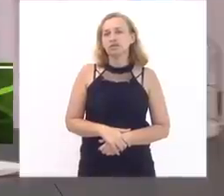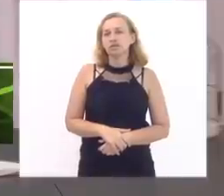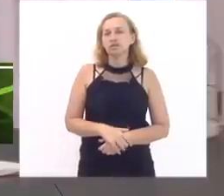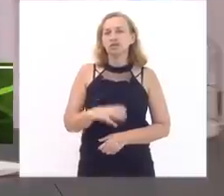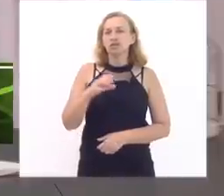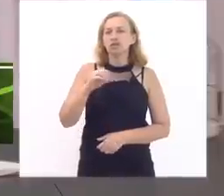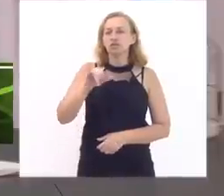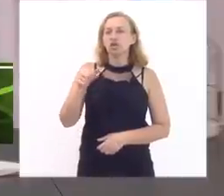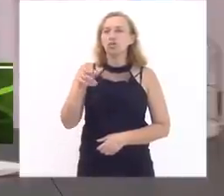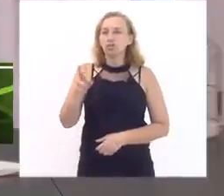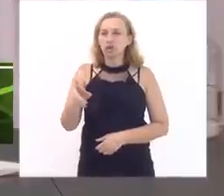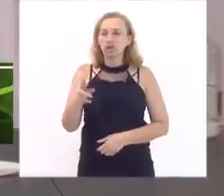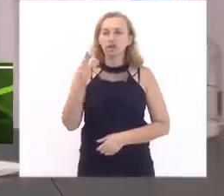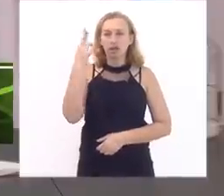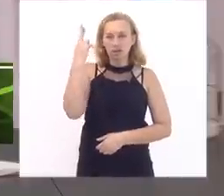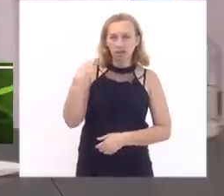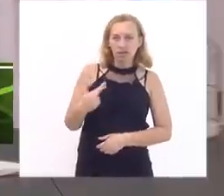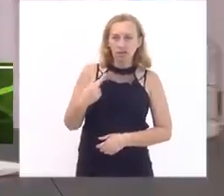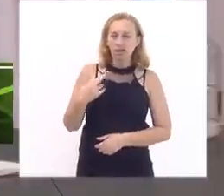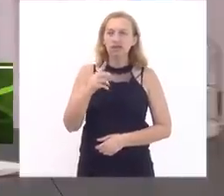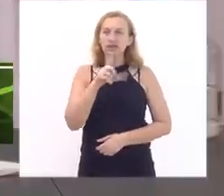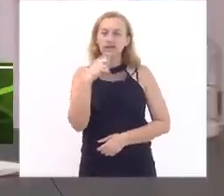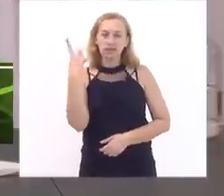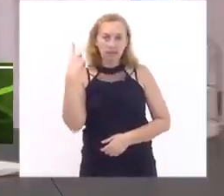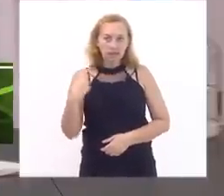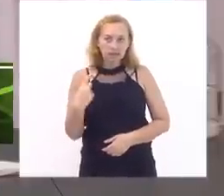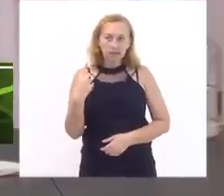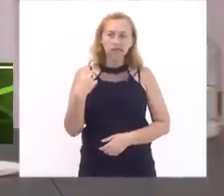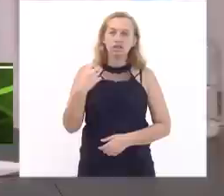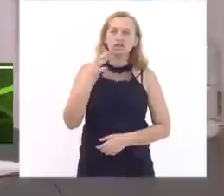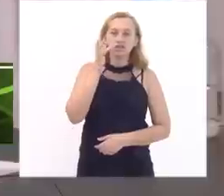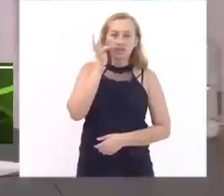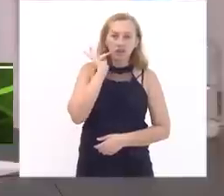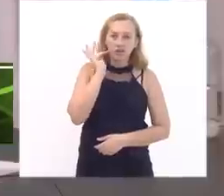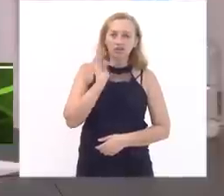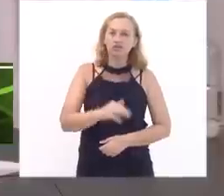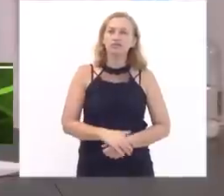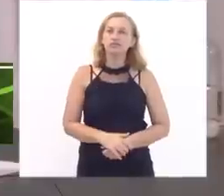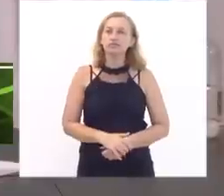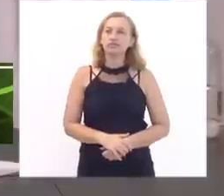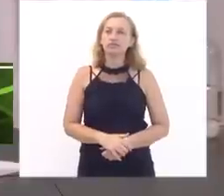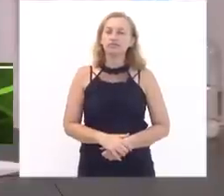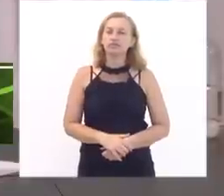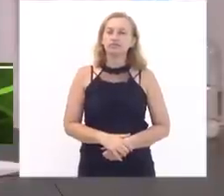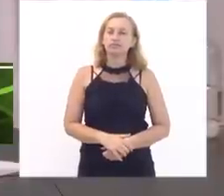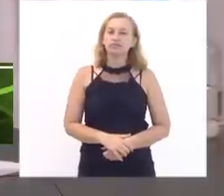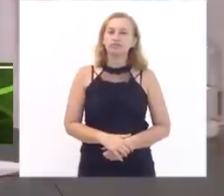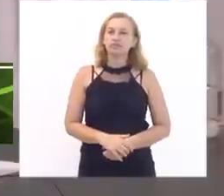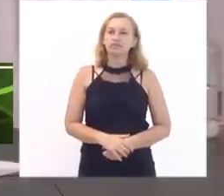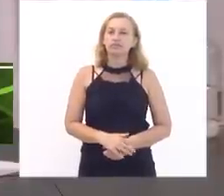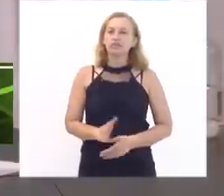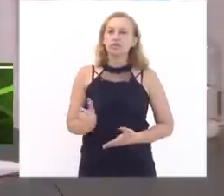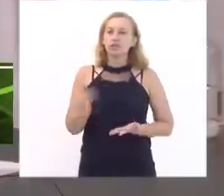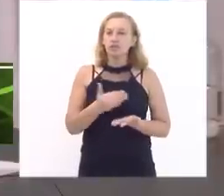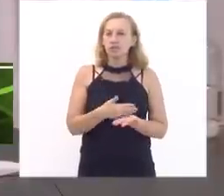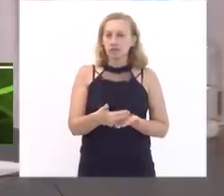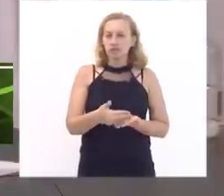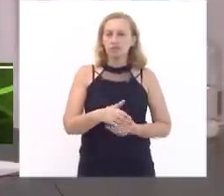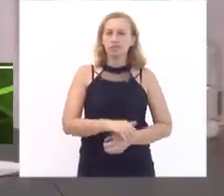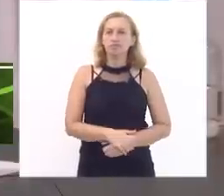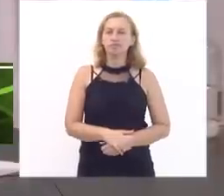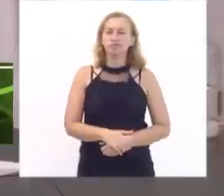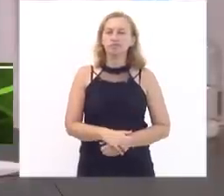Jalmir, Renata, Dani, Flávio Serafini, isso aí, vamos lá. Sérgio